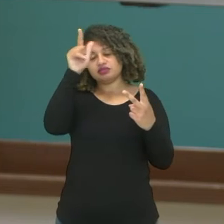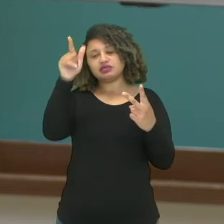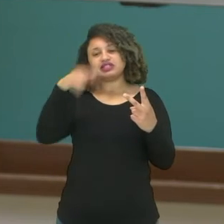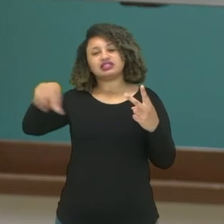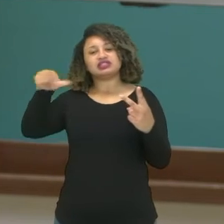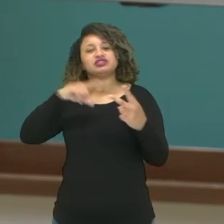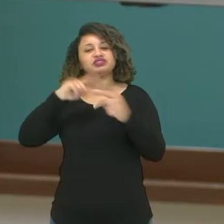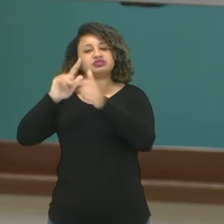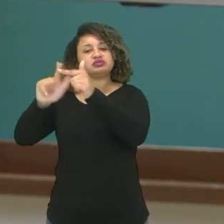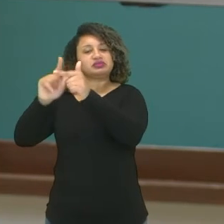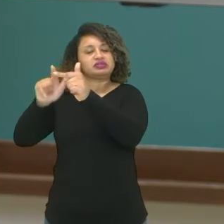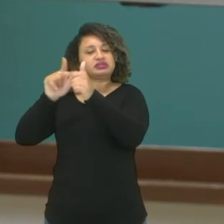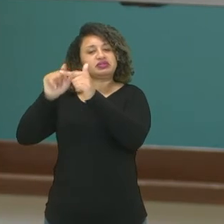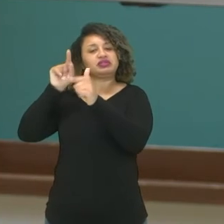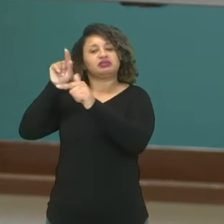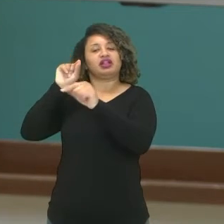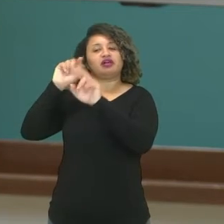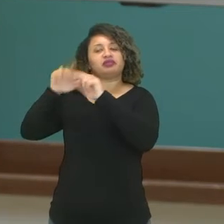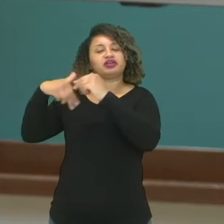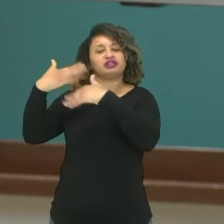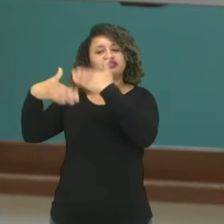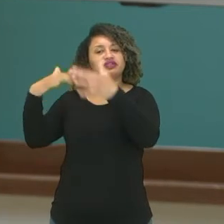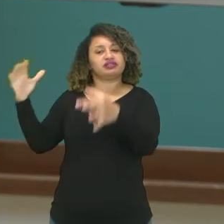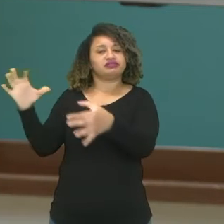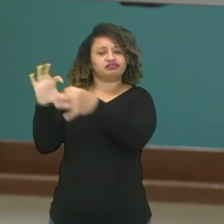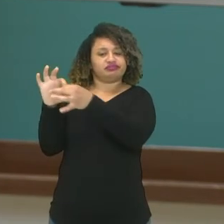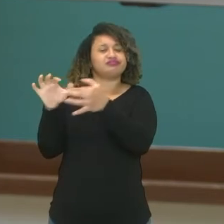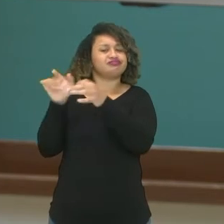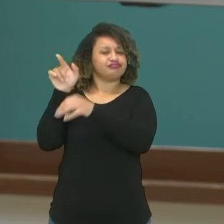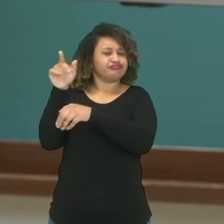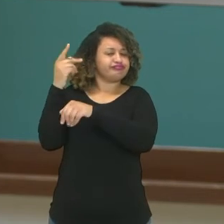o problema, né, com o processo da unificação,